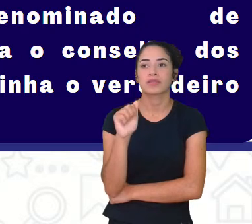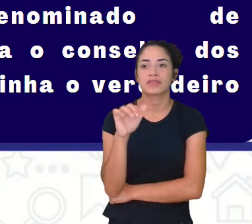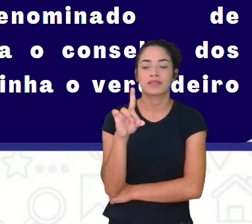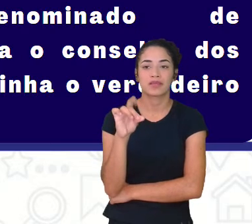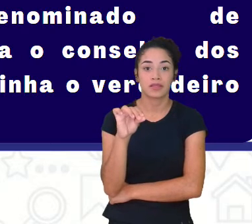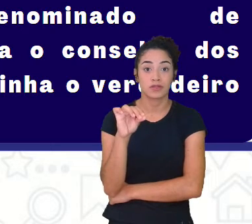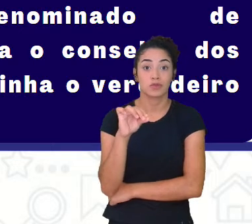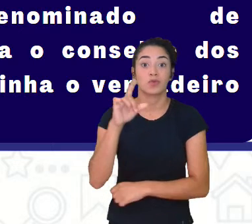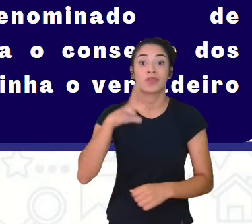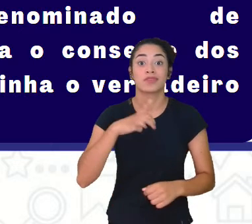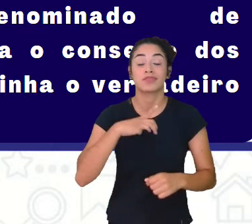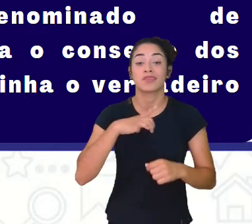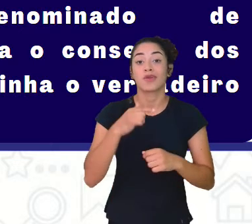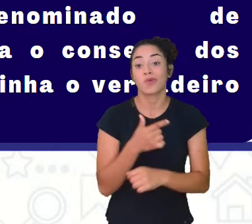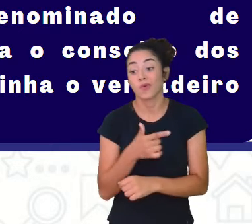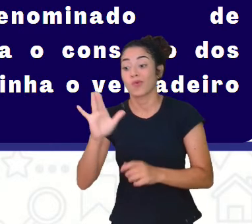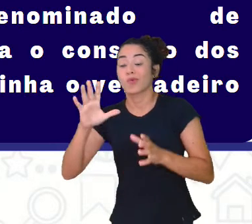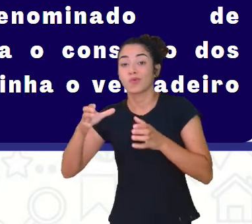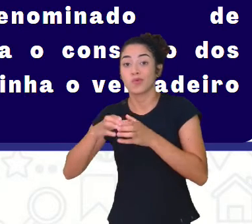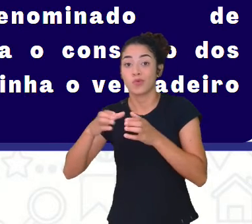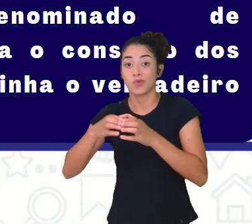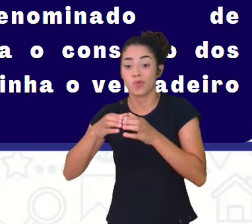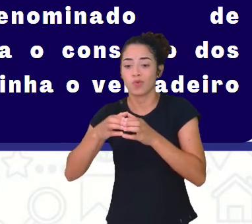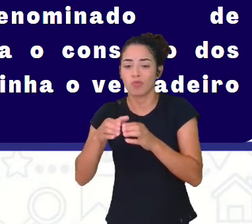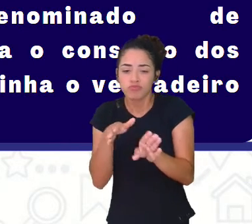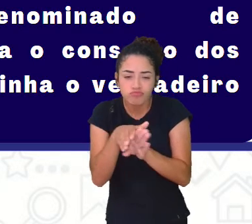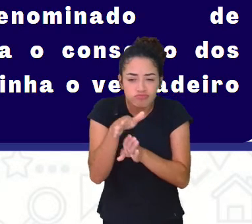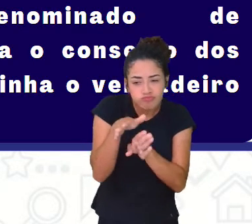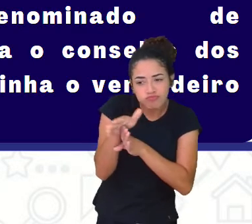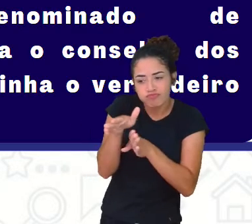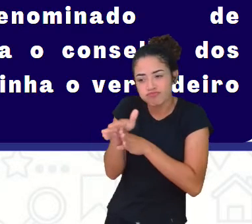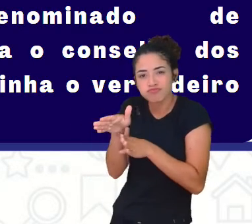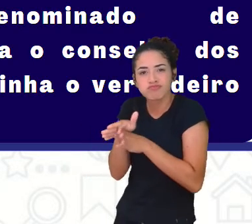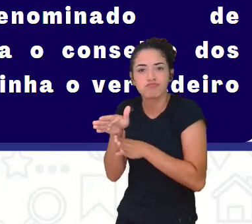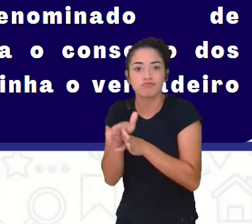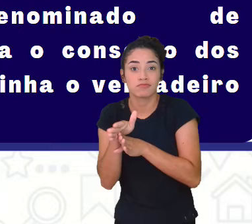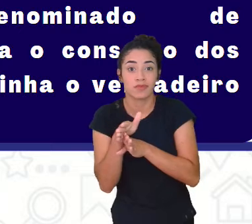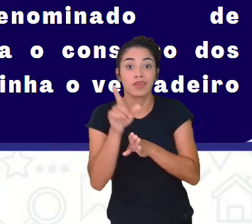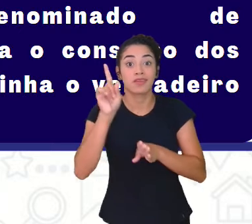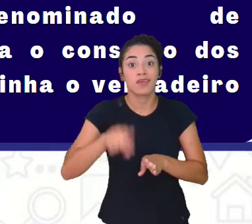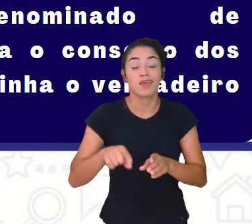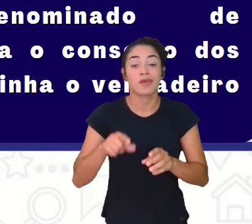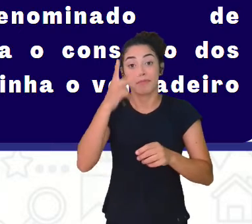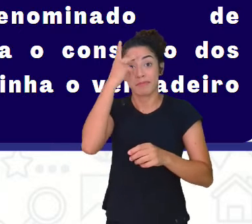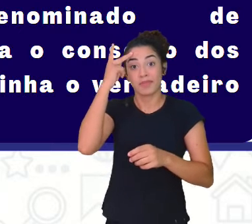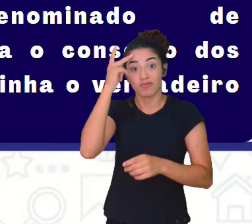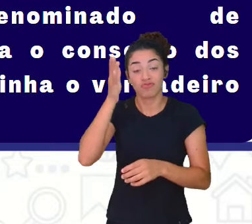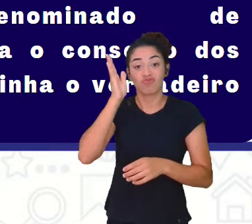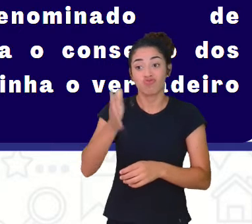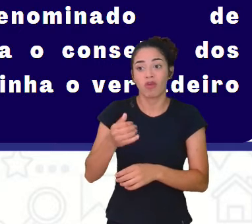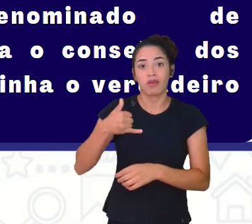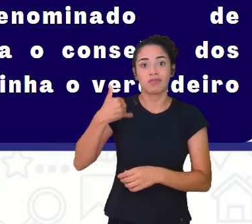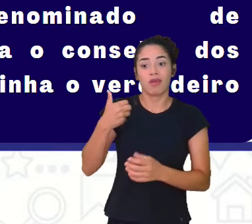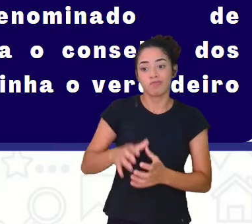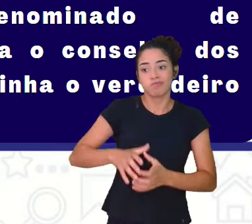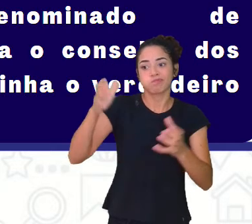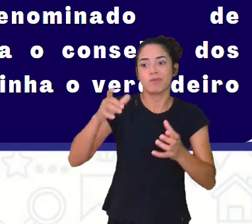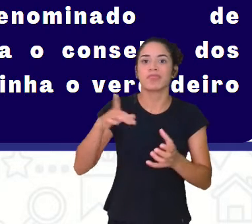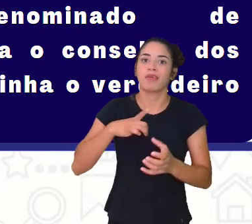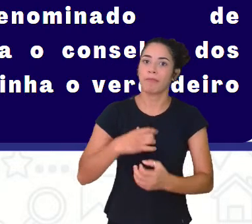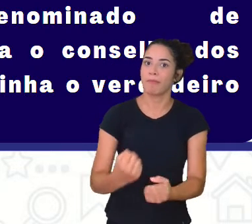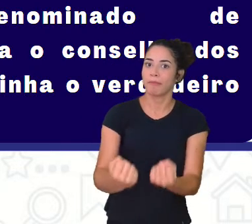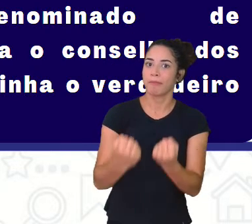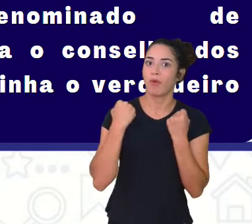por um conselho de eupátridas, que era o Areópago, e que era o conselho dos anciãos que detinham o verdadeiro poder.